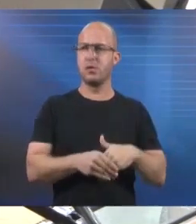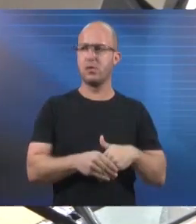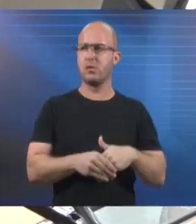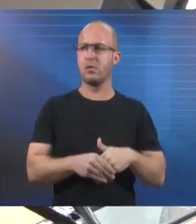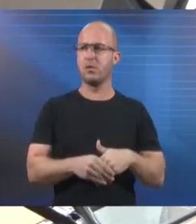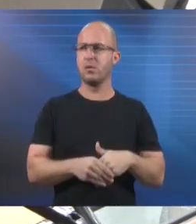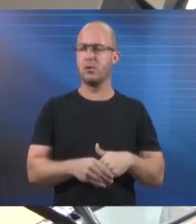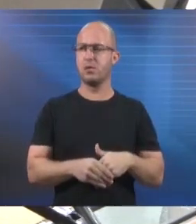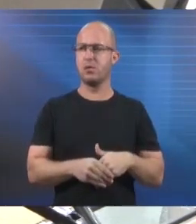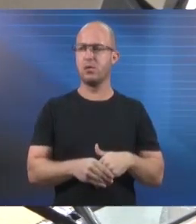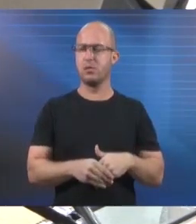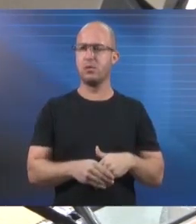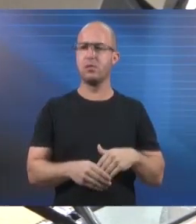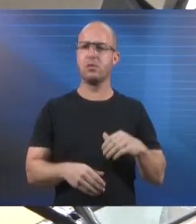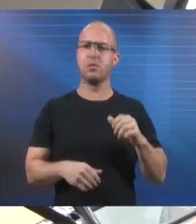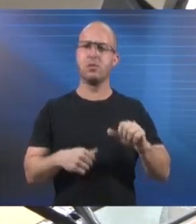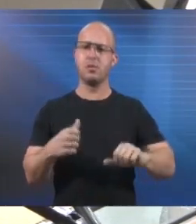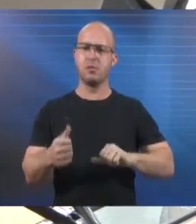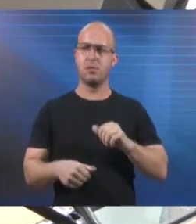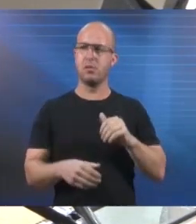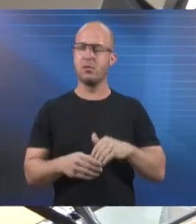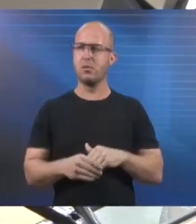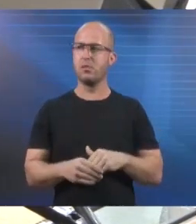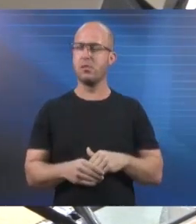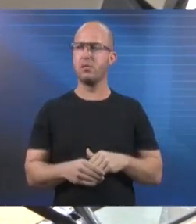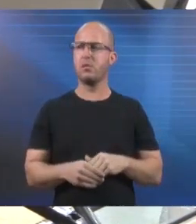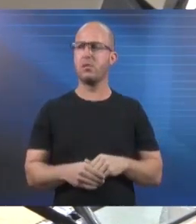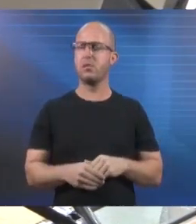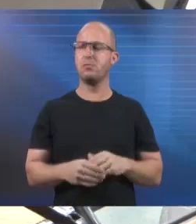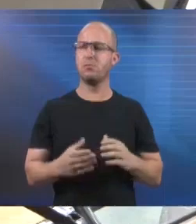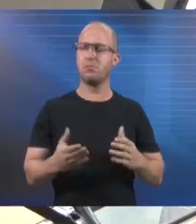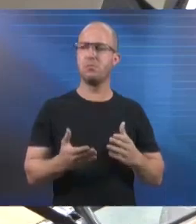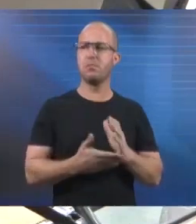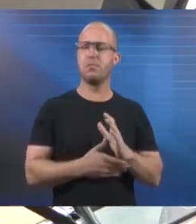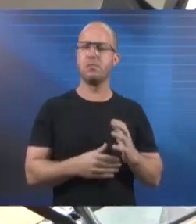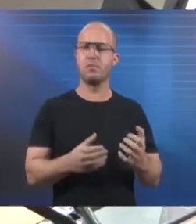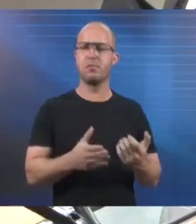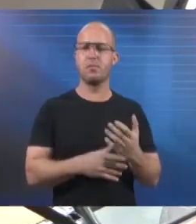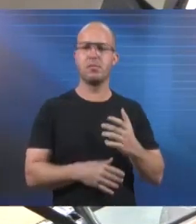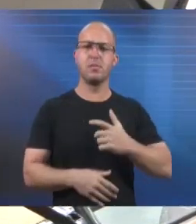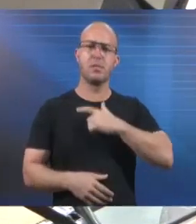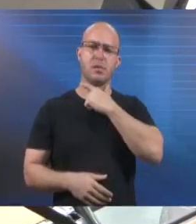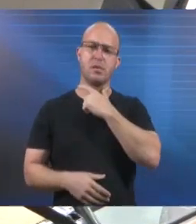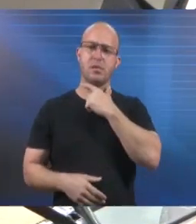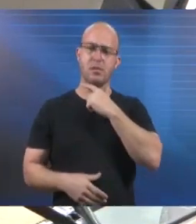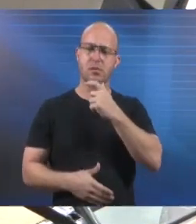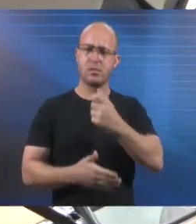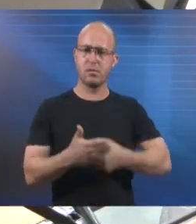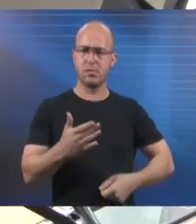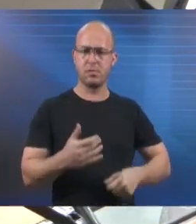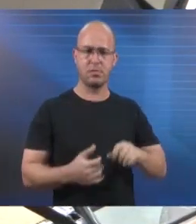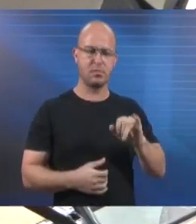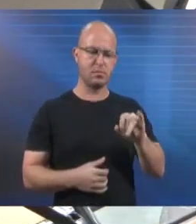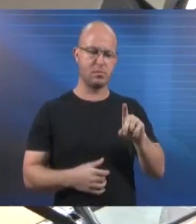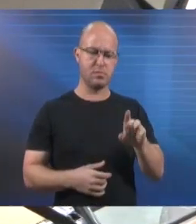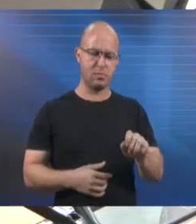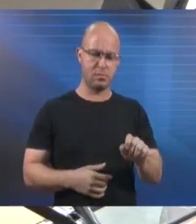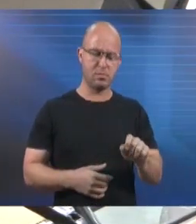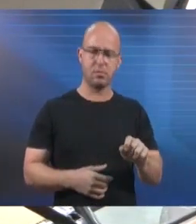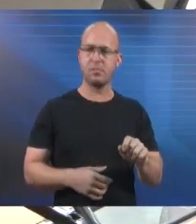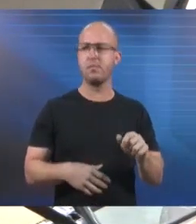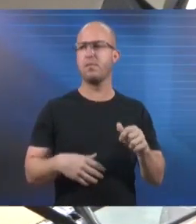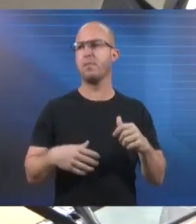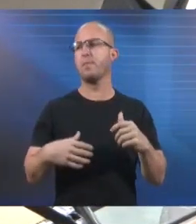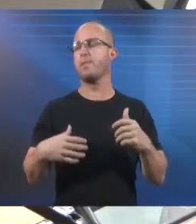aprovável mudou de voto para a gente poder aprovar a criação das vagas para o concurso do idema